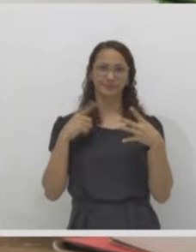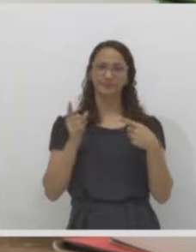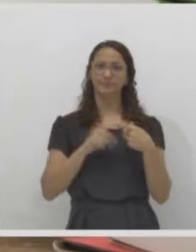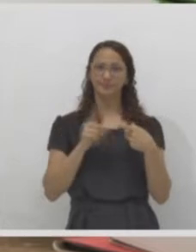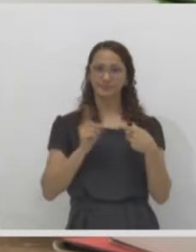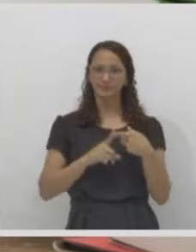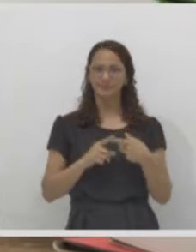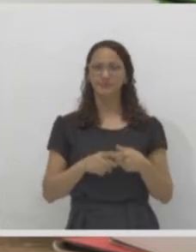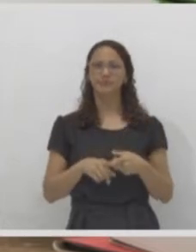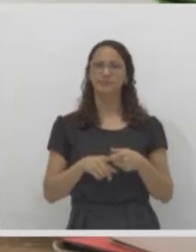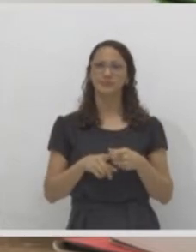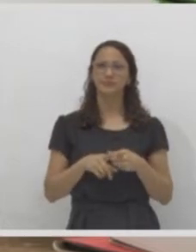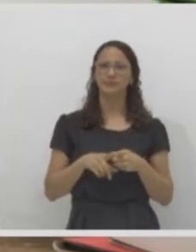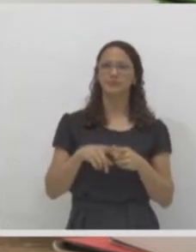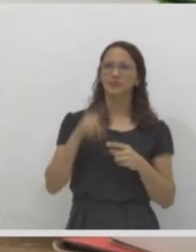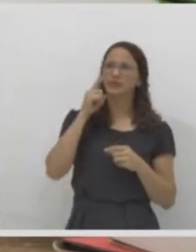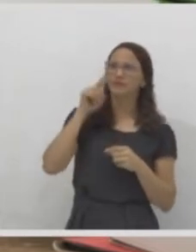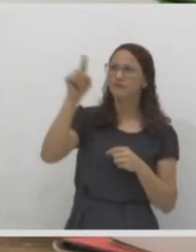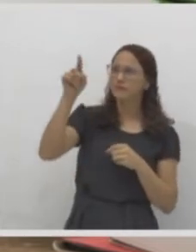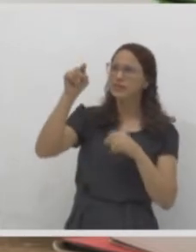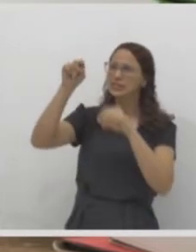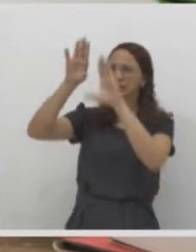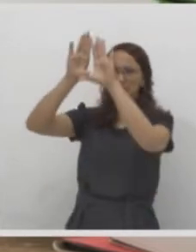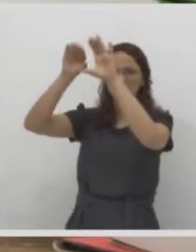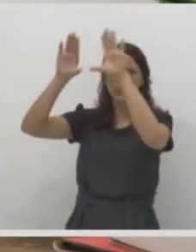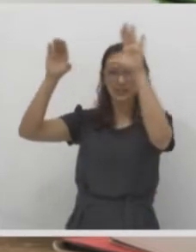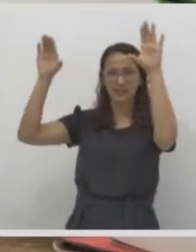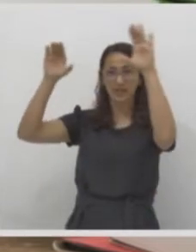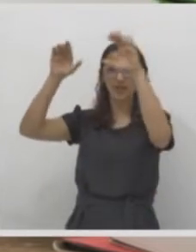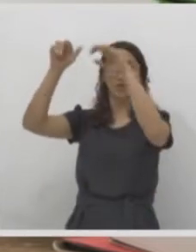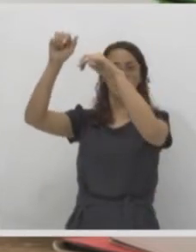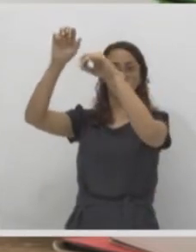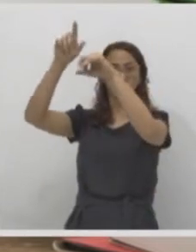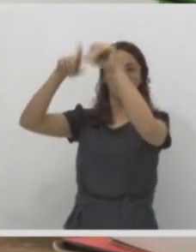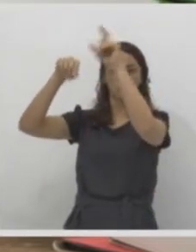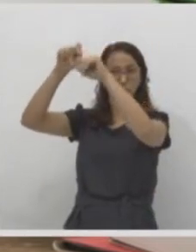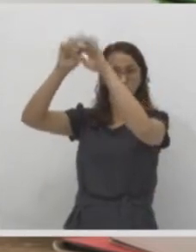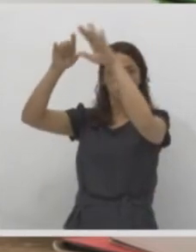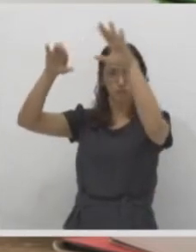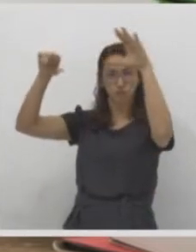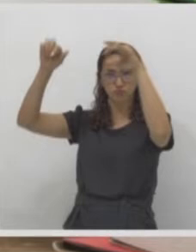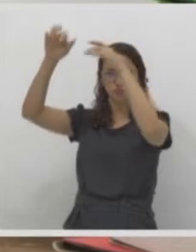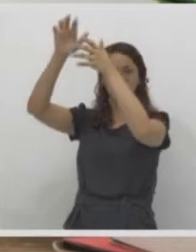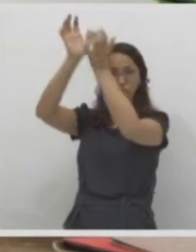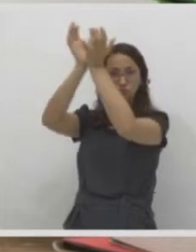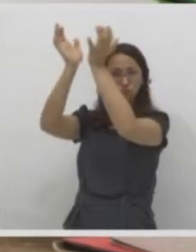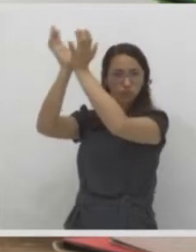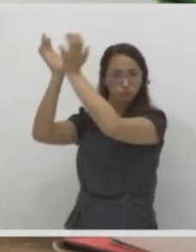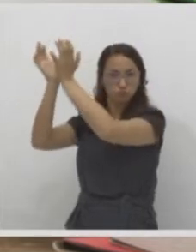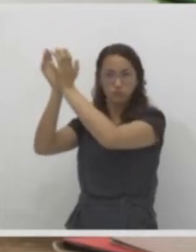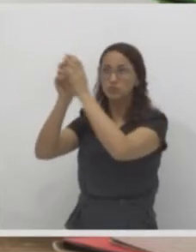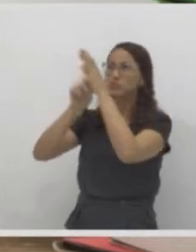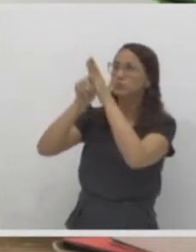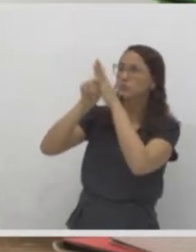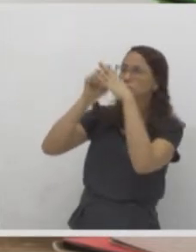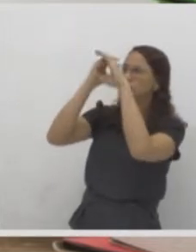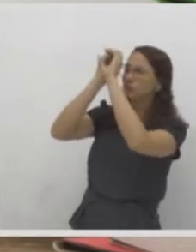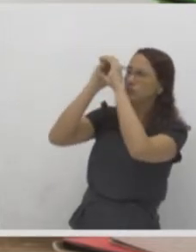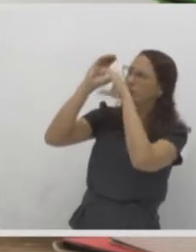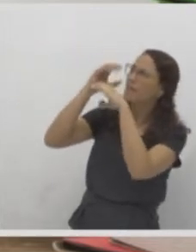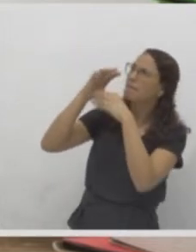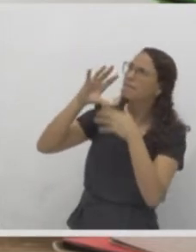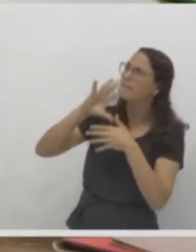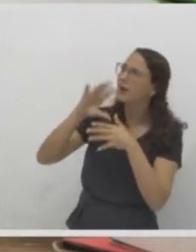foi identificar algumas constelações no céu, com o apoio de recursos, como mapas celestes e aplicativos, entre